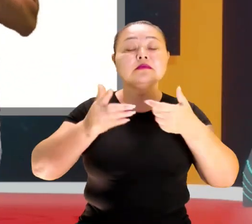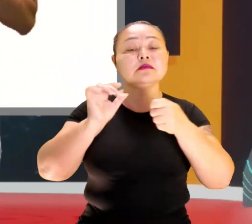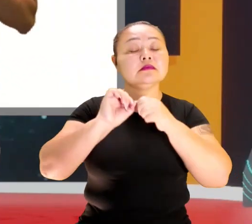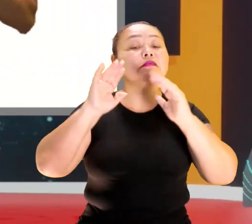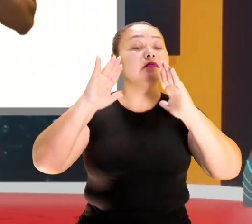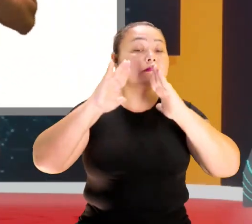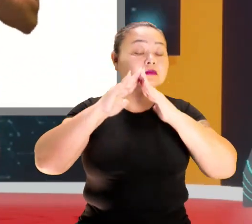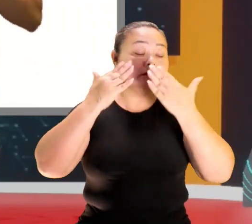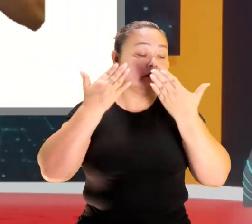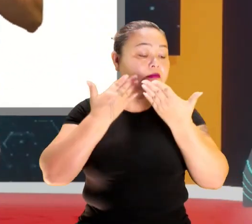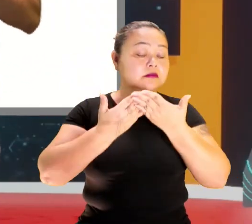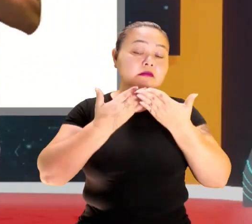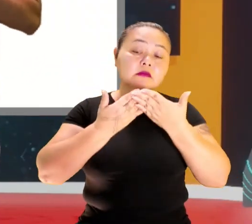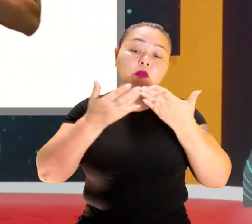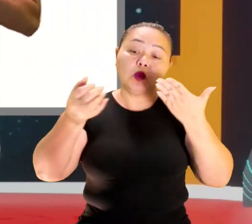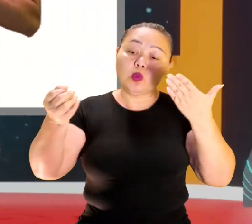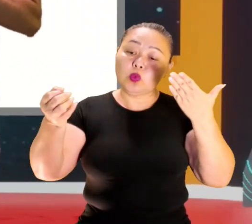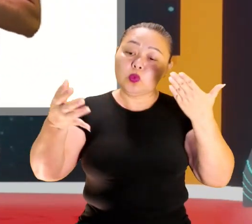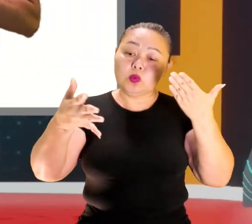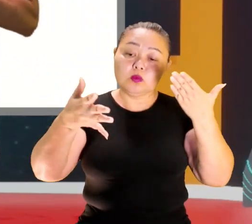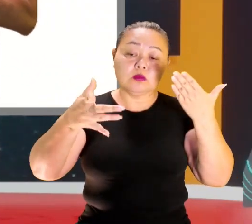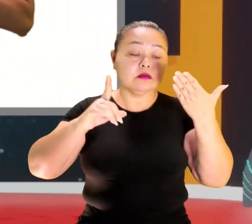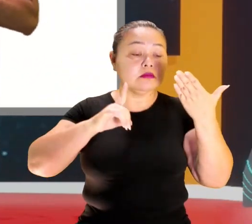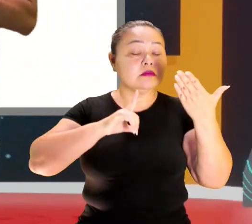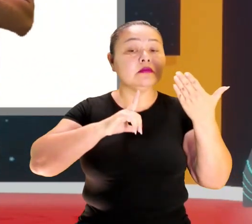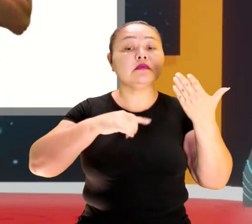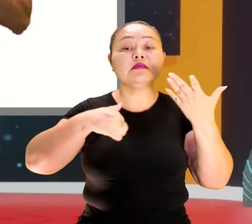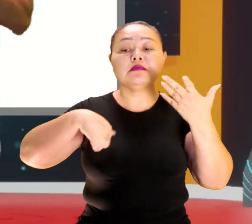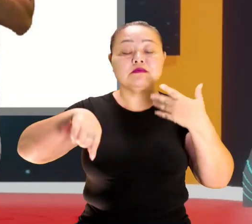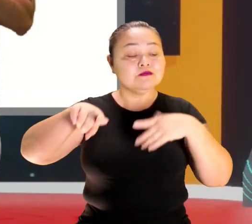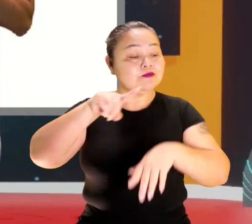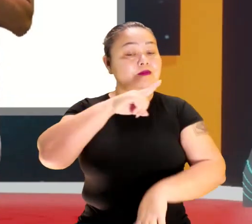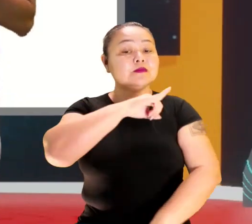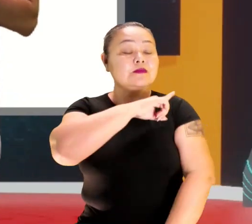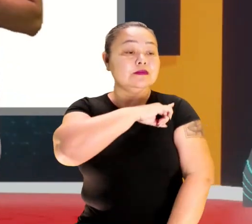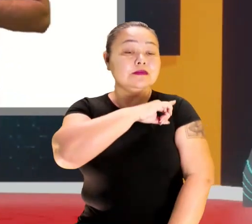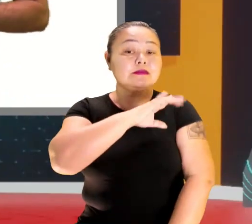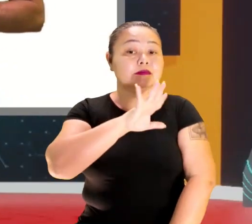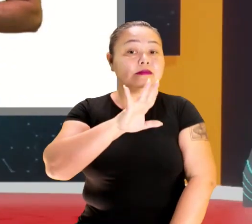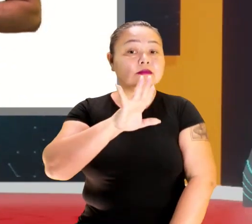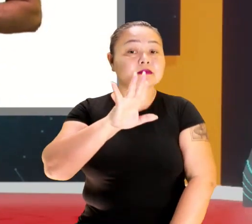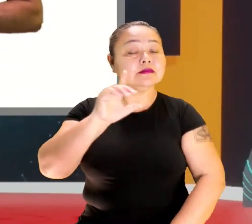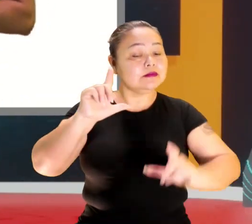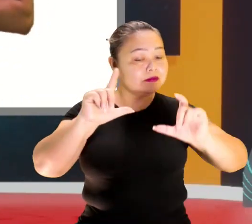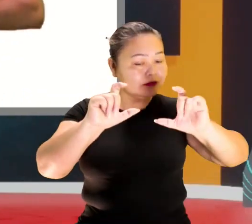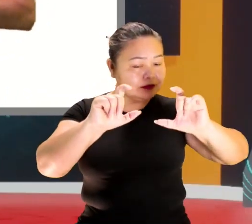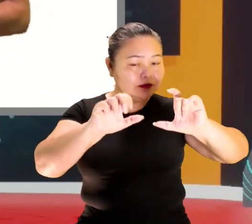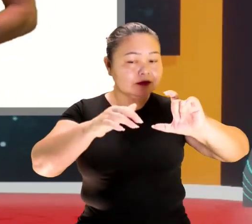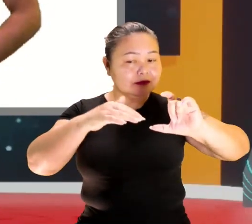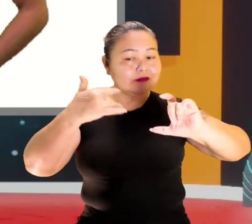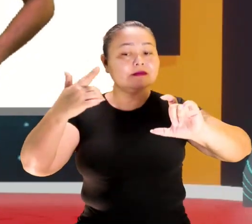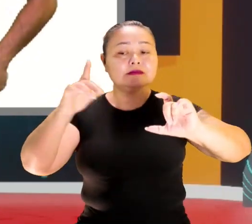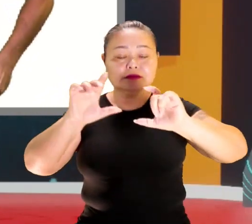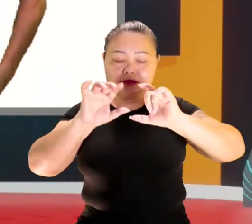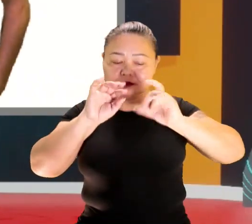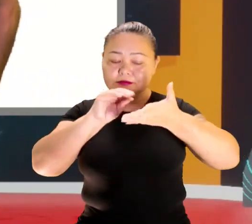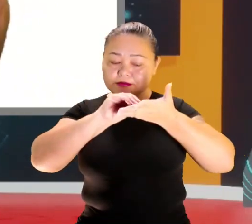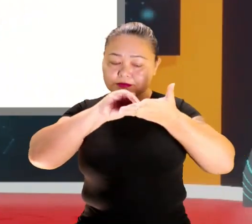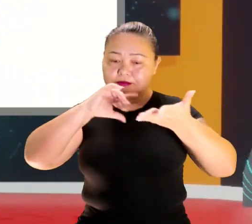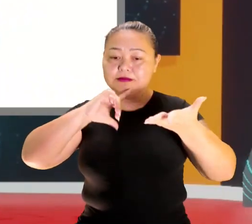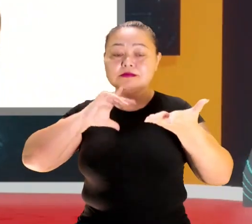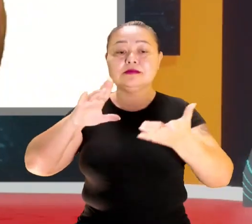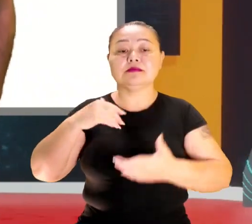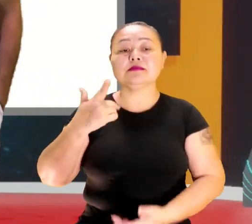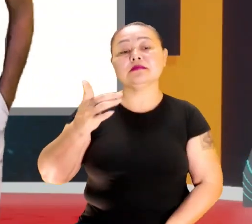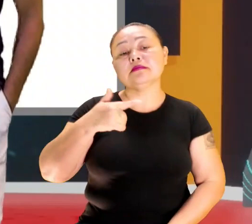aí, alunos primeiros ali e tal. Manda foto pra gente, pra poder já colocar nas aulas da futura.